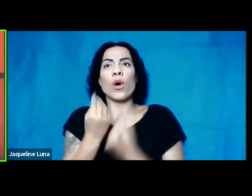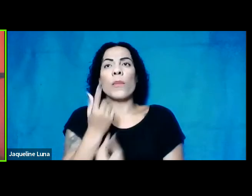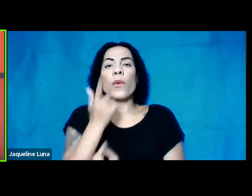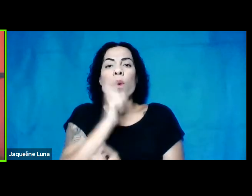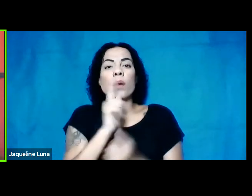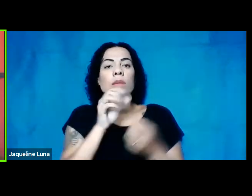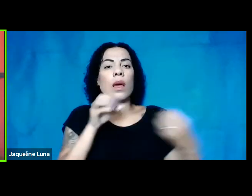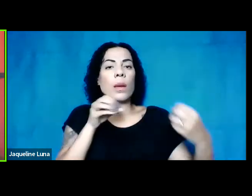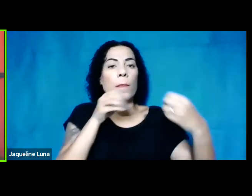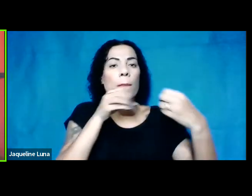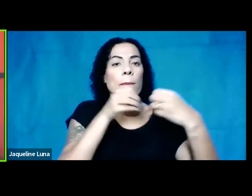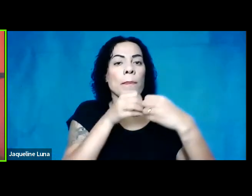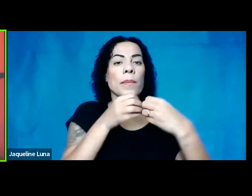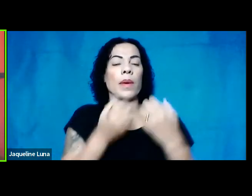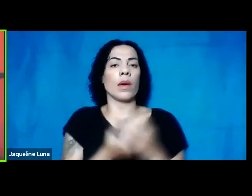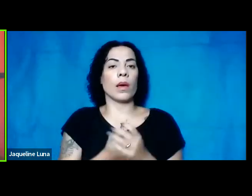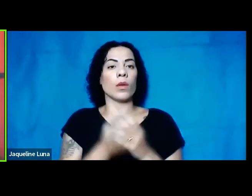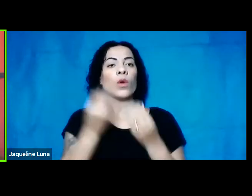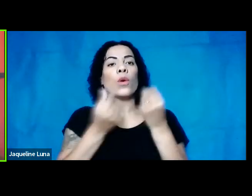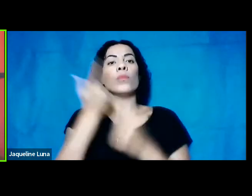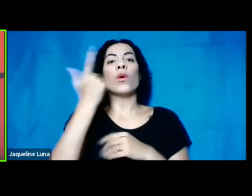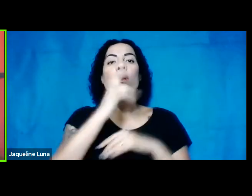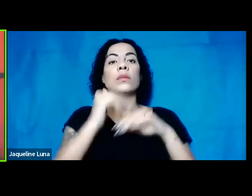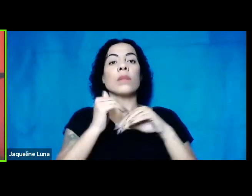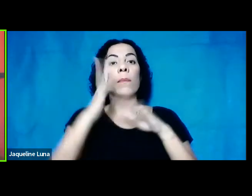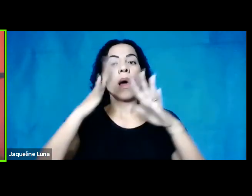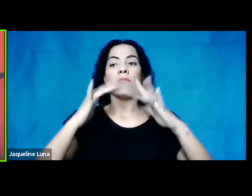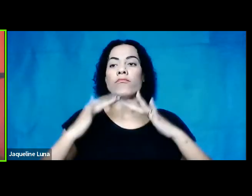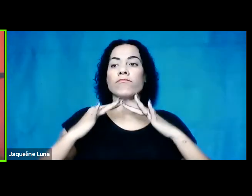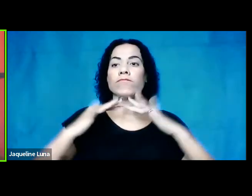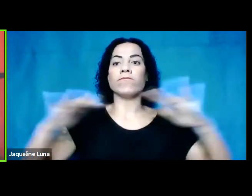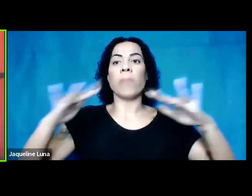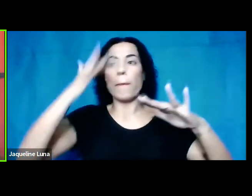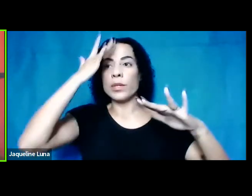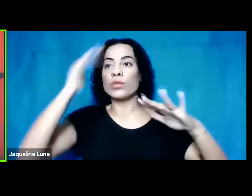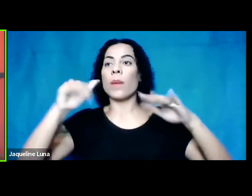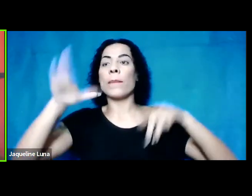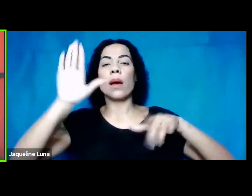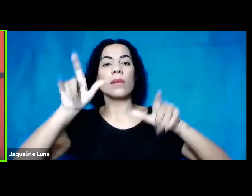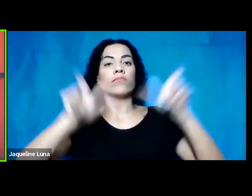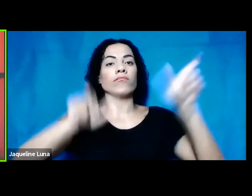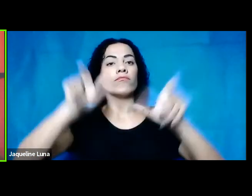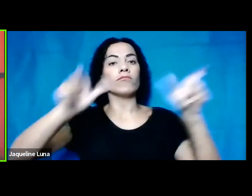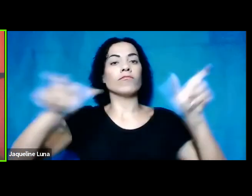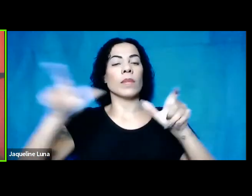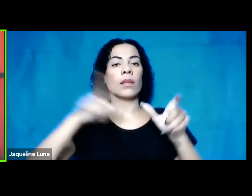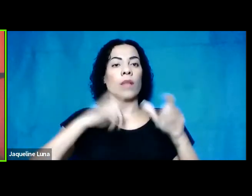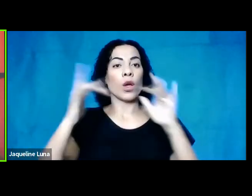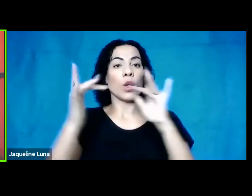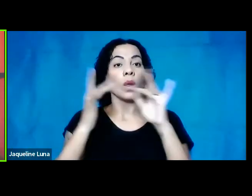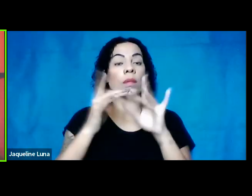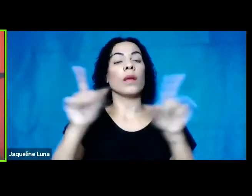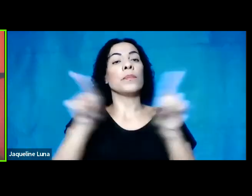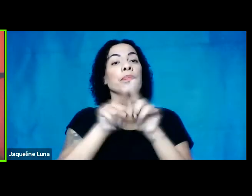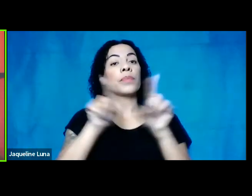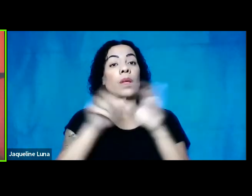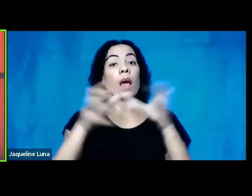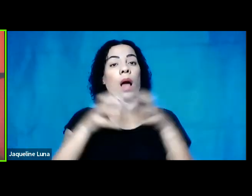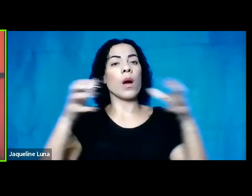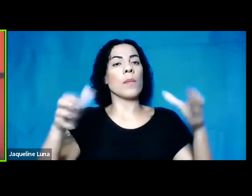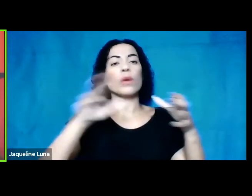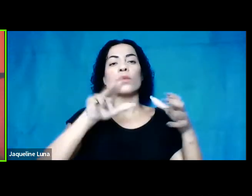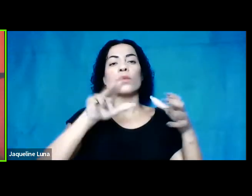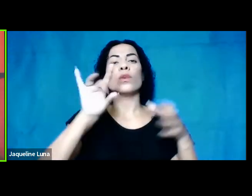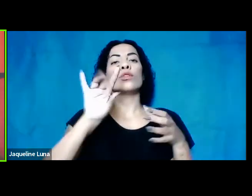o nosso alcance. A gente já tem veículos que têm um alcance muito importante em grupos variados, mas ampliar o nosso alcance e ampliar, para além dos nossos veículos, inclusive,